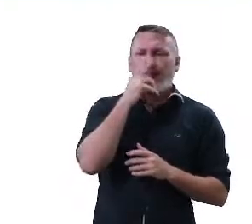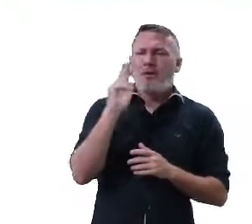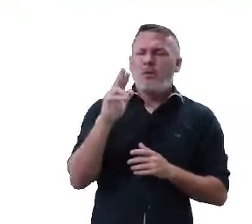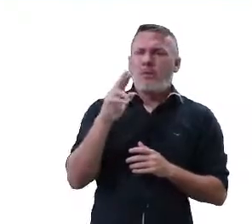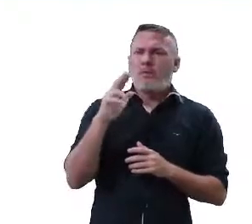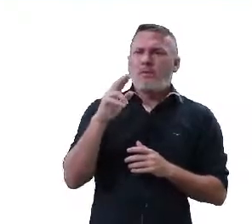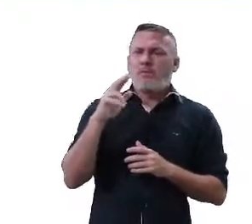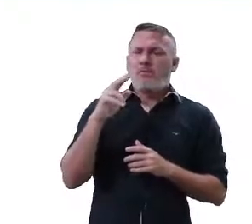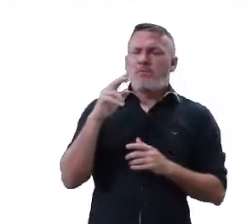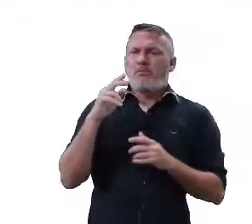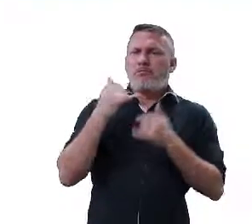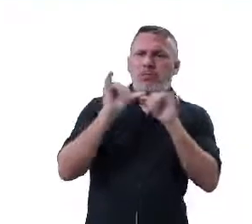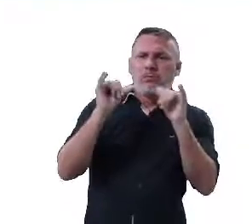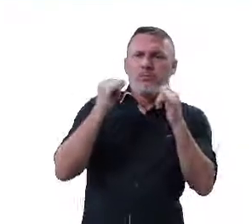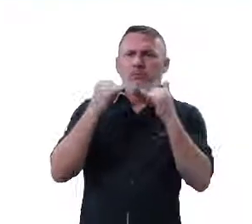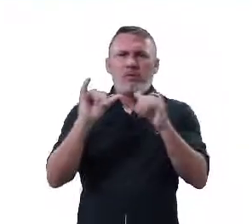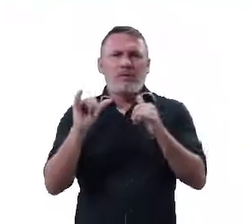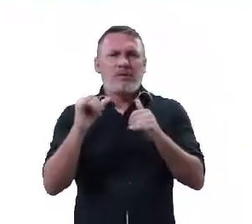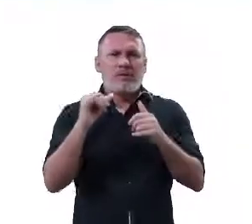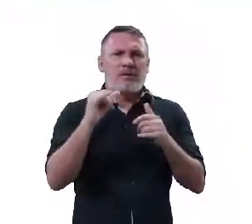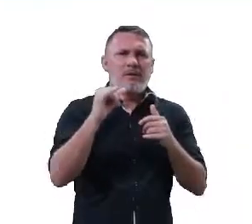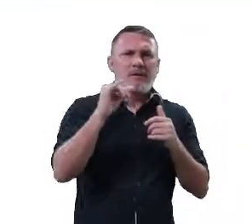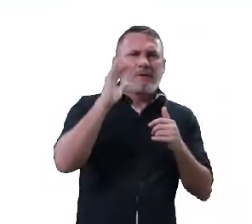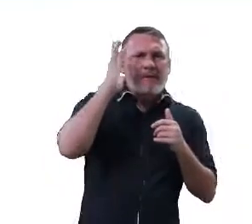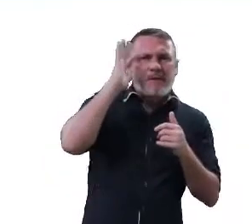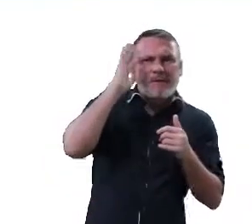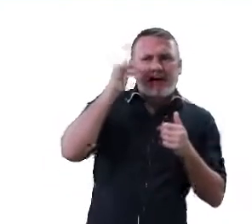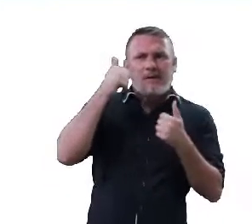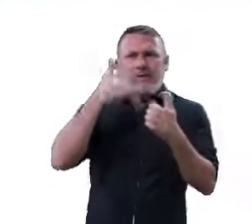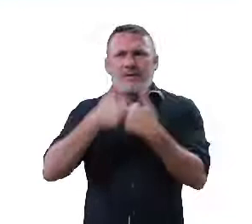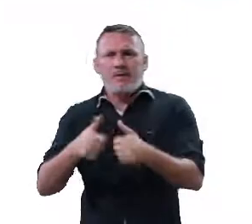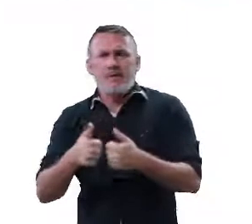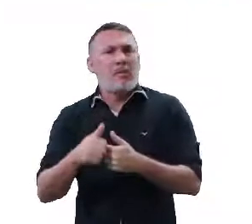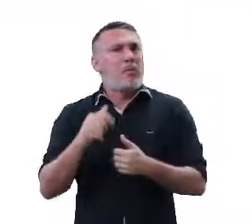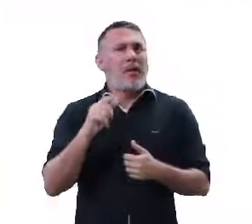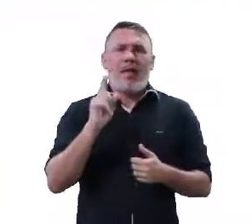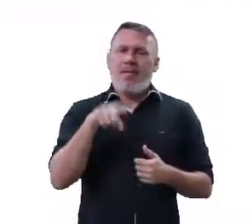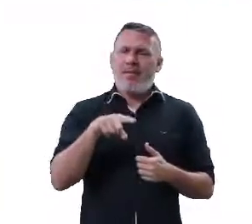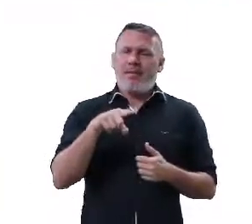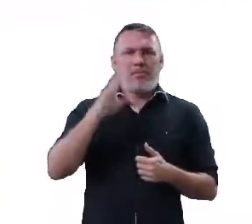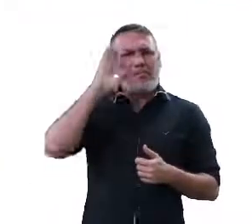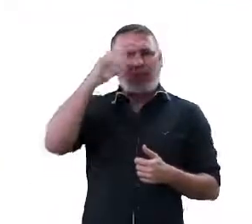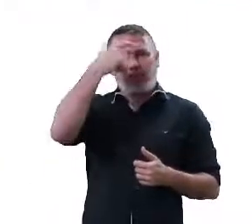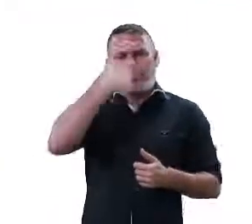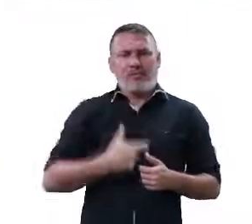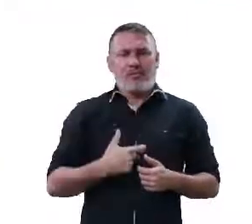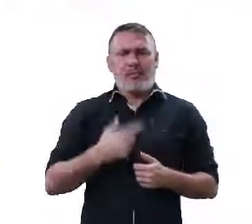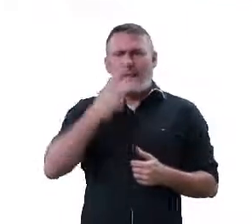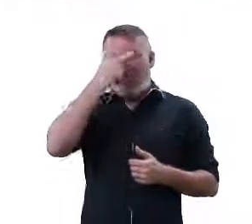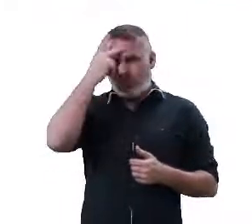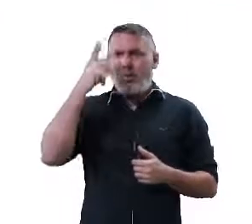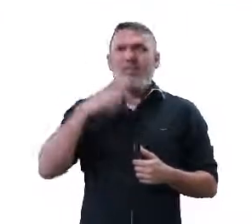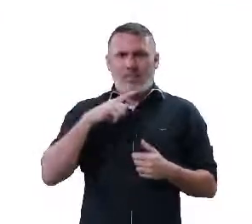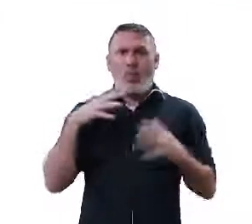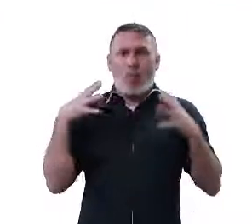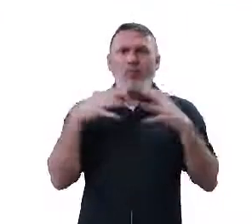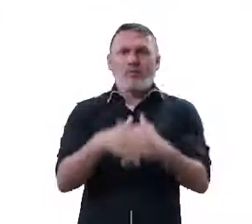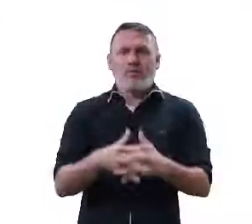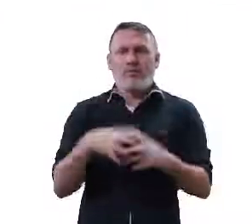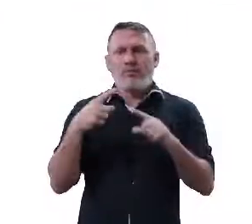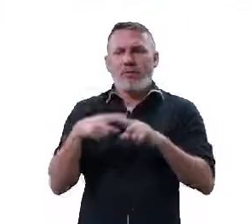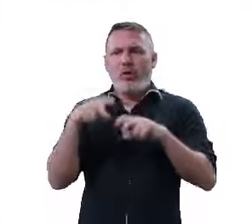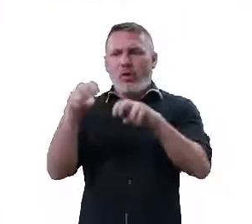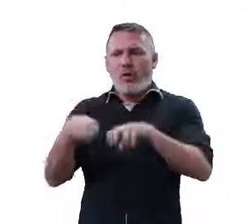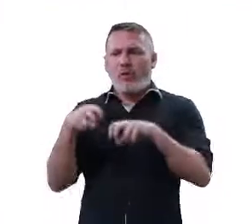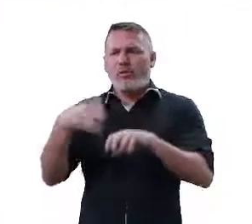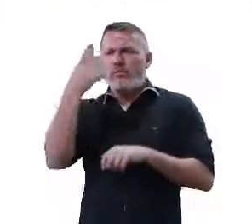né? Quem é ele nesse novo cenário? Qual é a identidade que ele possui nesse novo cenário? Então, essa é uma forma, é uma necessidade de